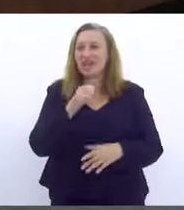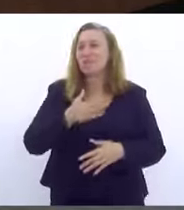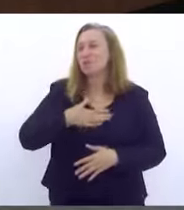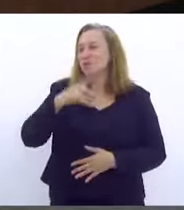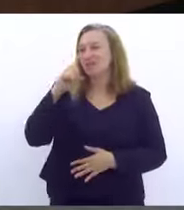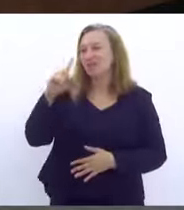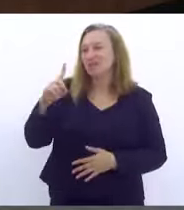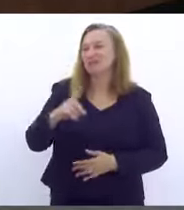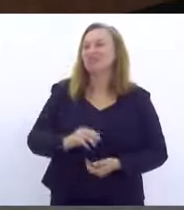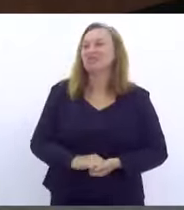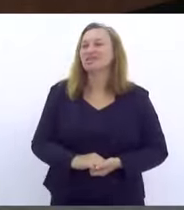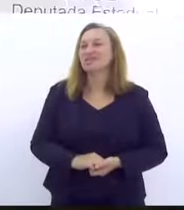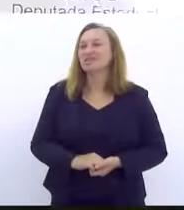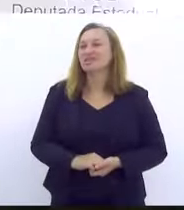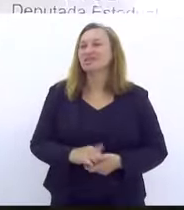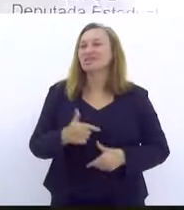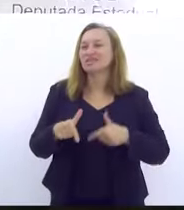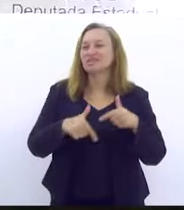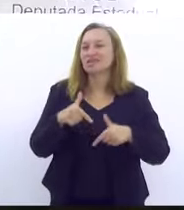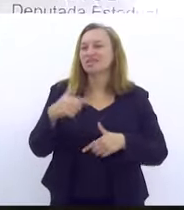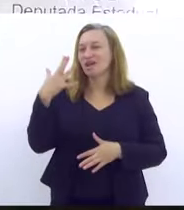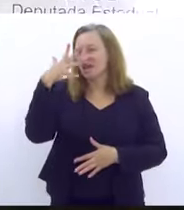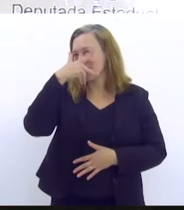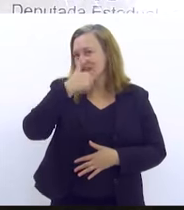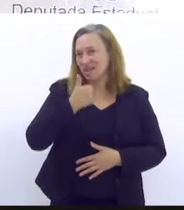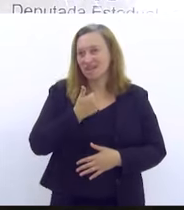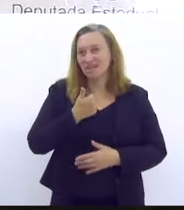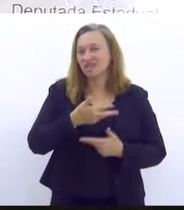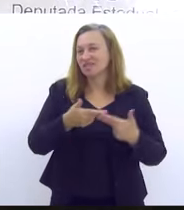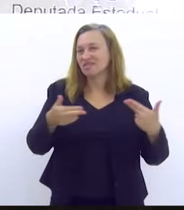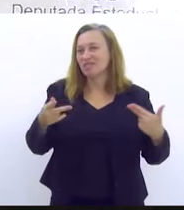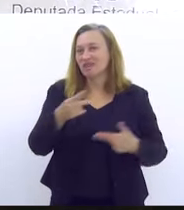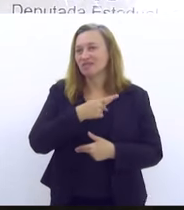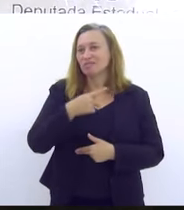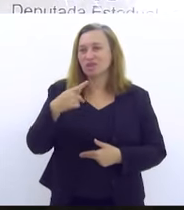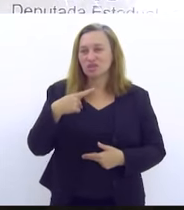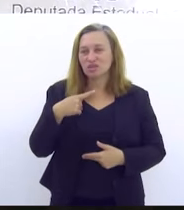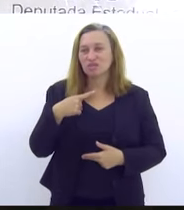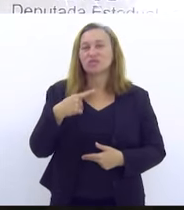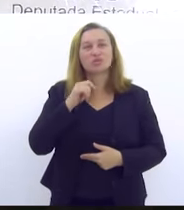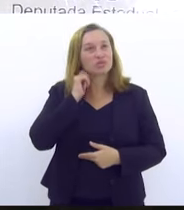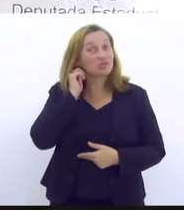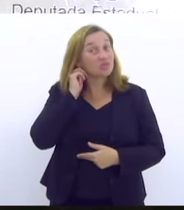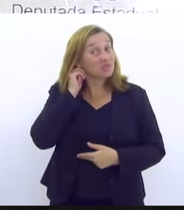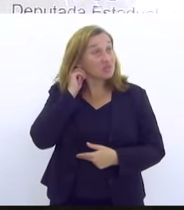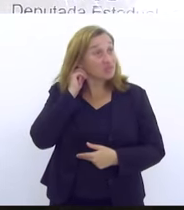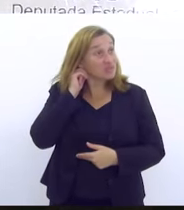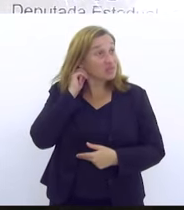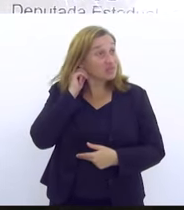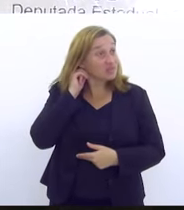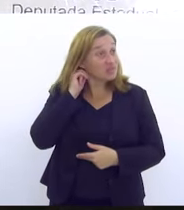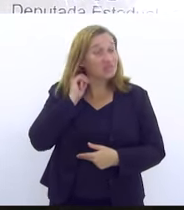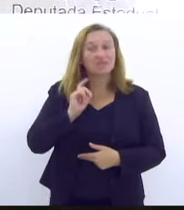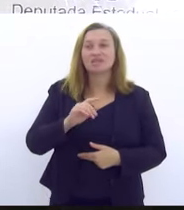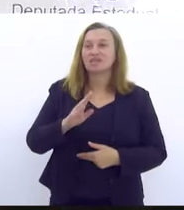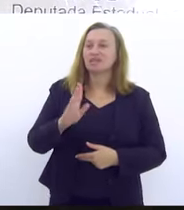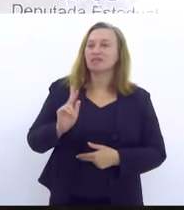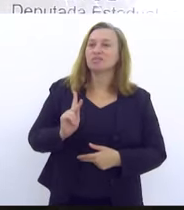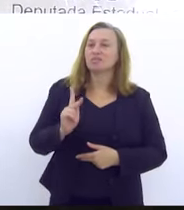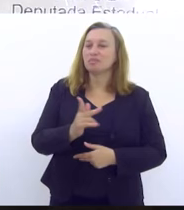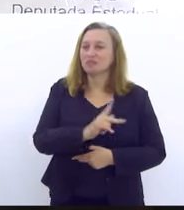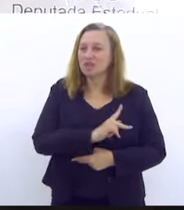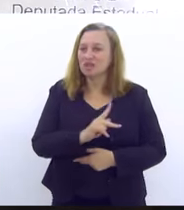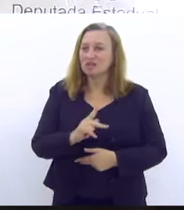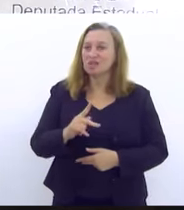Deus. Um trabalho belíssimo, inúmeros pastores que já estão sendo consagrados a bispos,